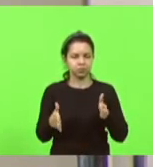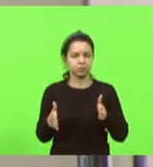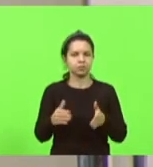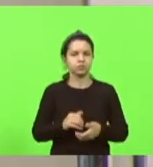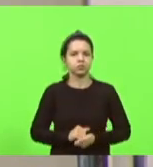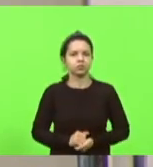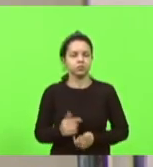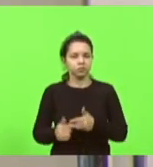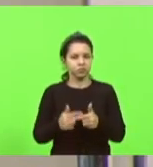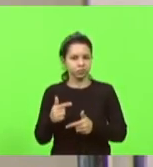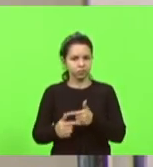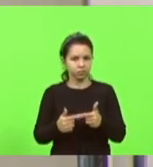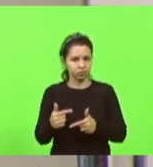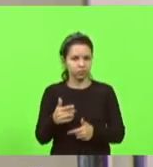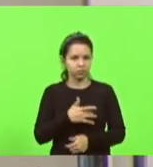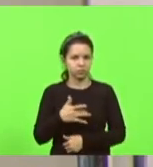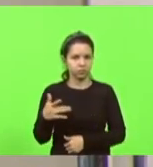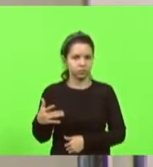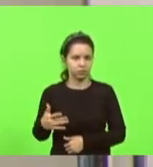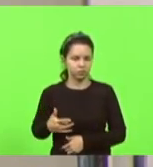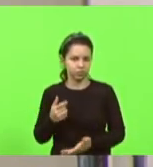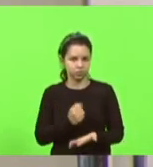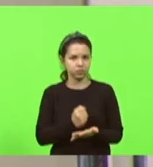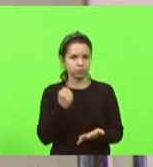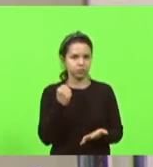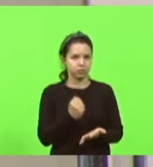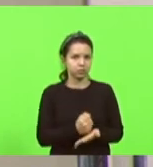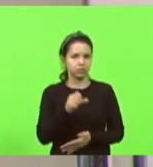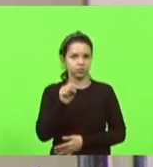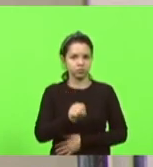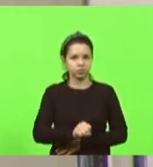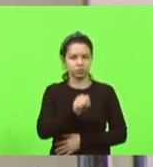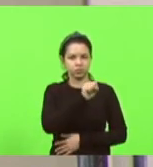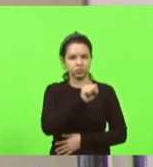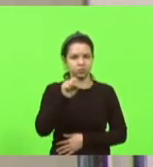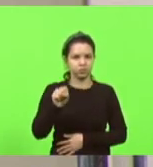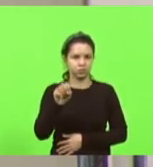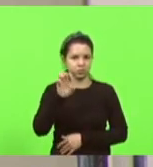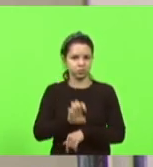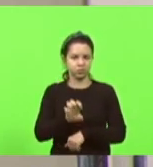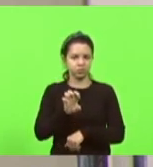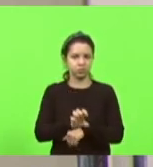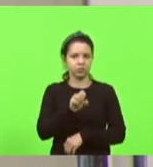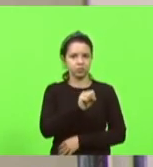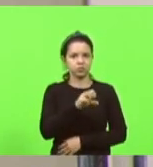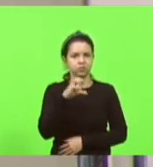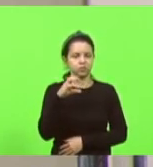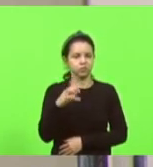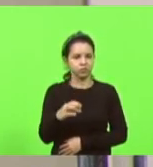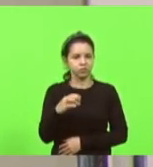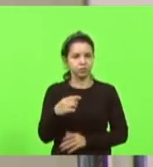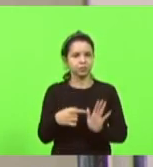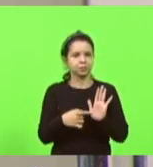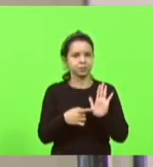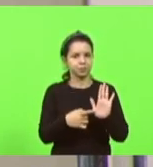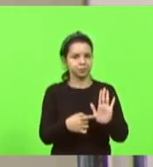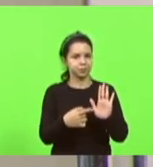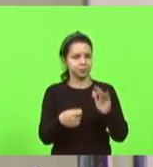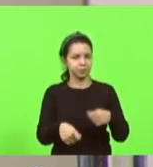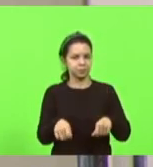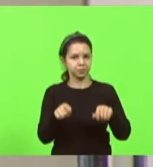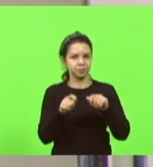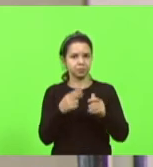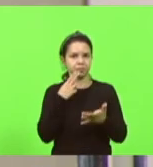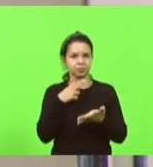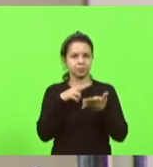saúde que mantenham contratos com o Sistema Único de Saúde, SUS, no âmbito do Estado de Santa Catarina, da apresentação de quaisquer certidões negativas